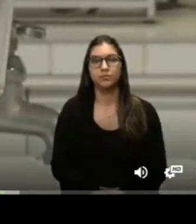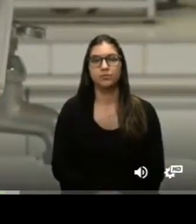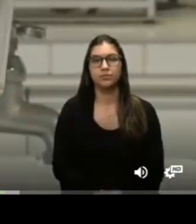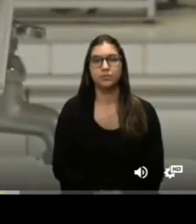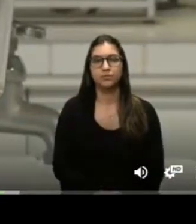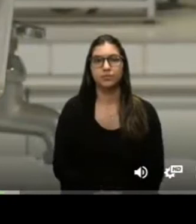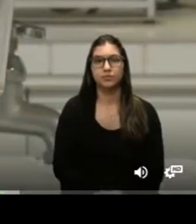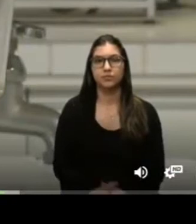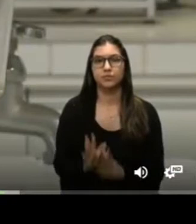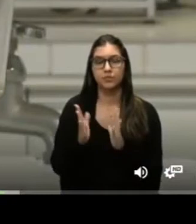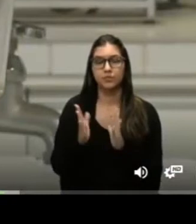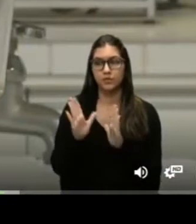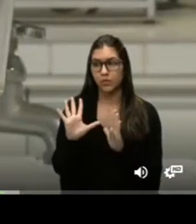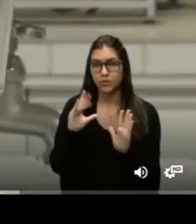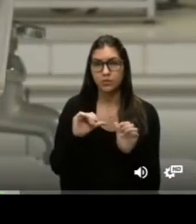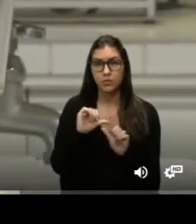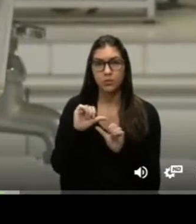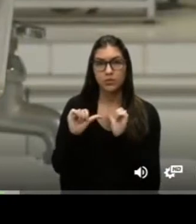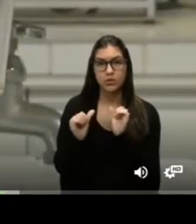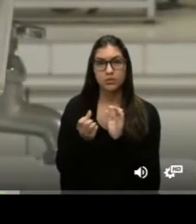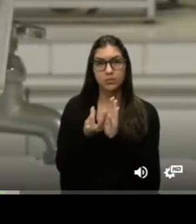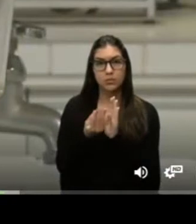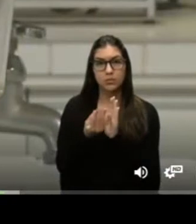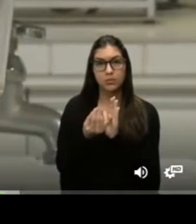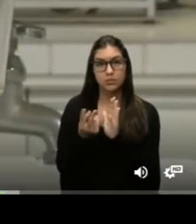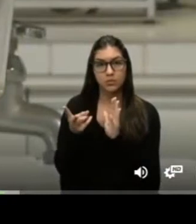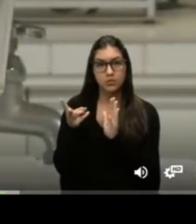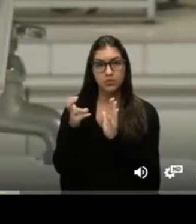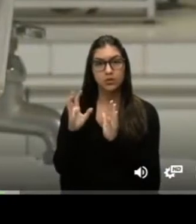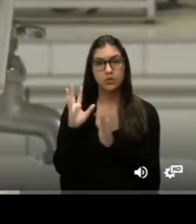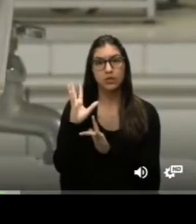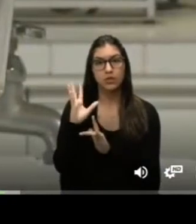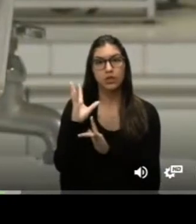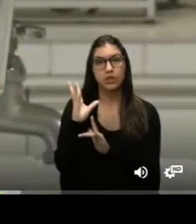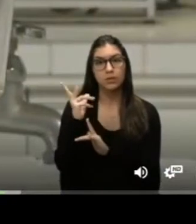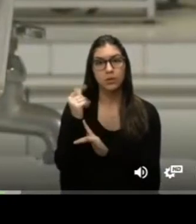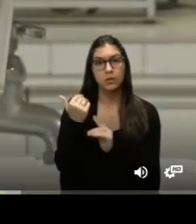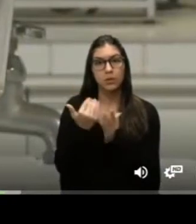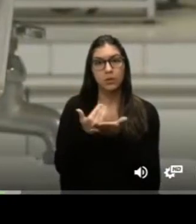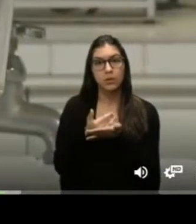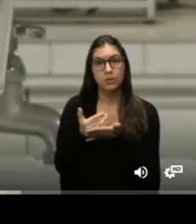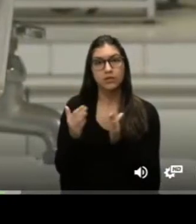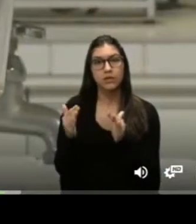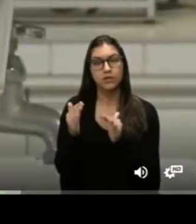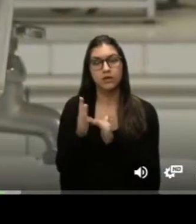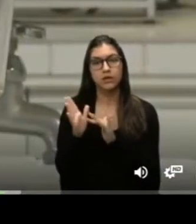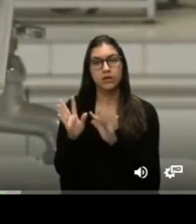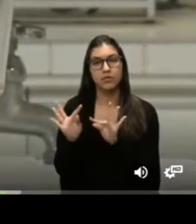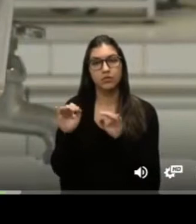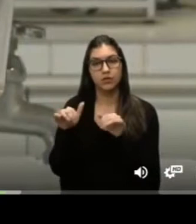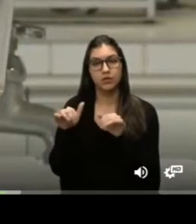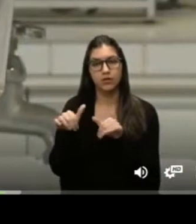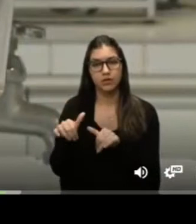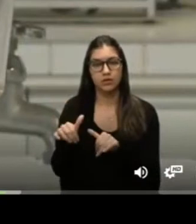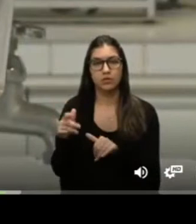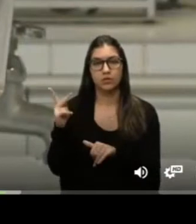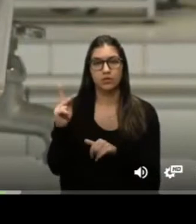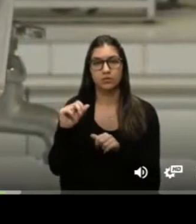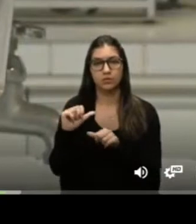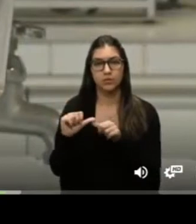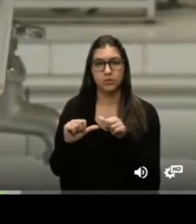está ocorrendo a mudança de fase, então nós anotamos a temperatura quando inicia até a temperatura final dessa mudança.